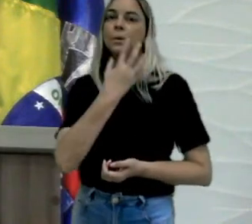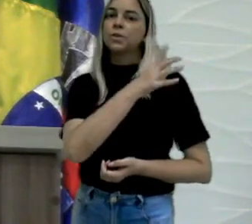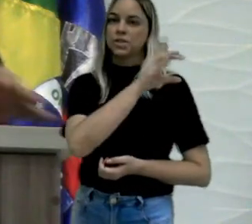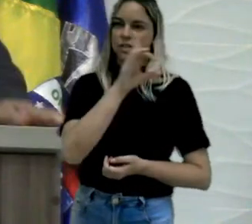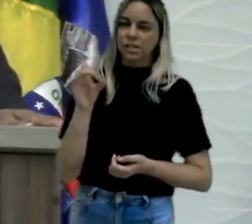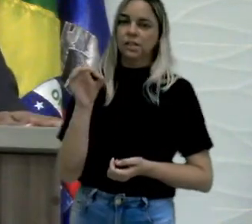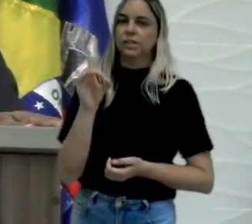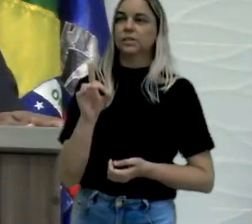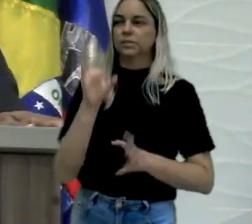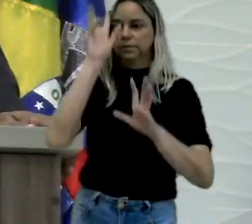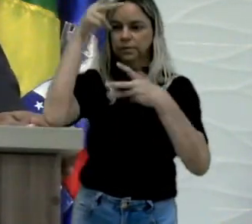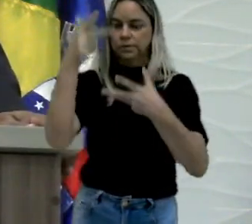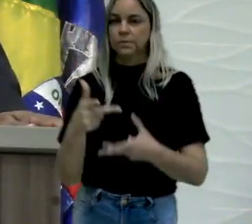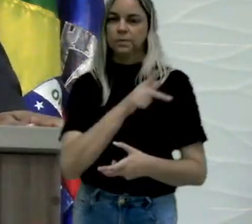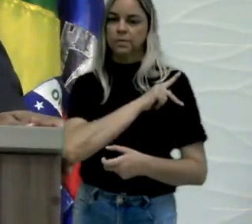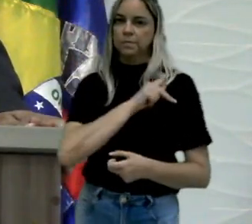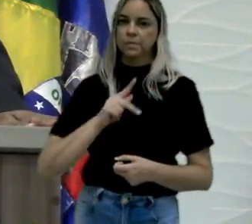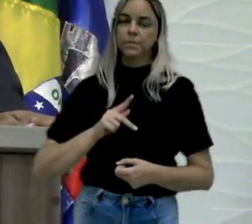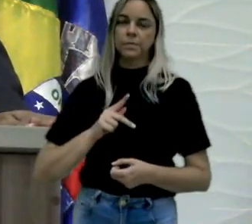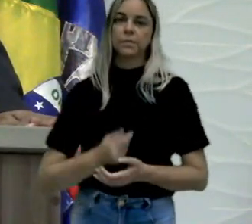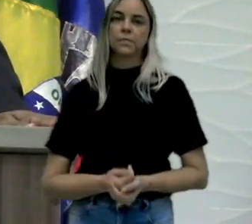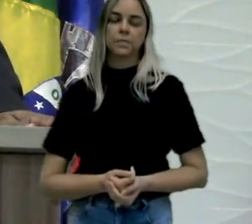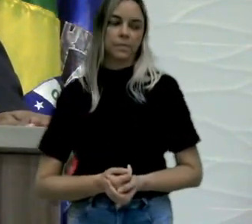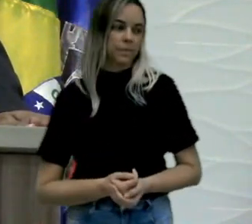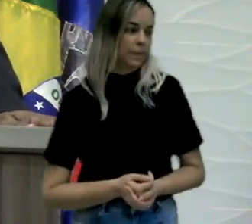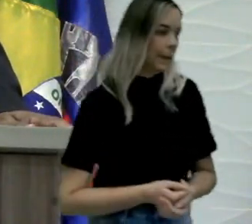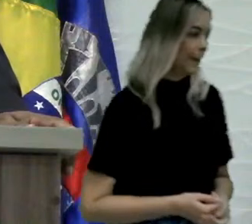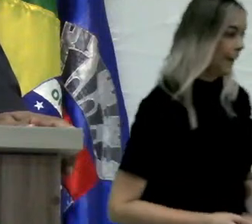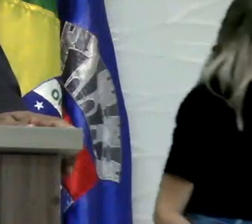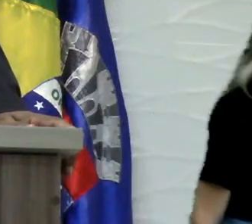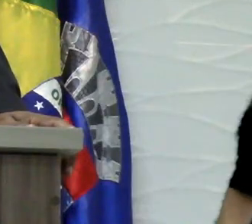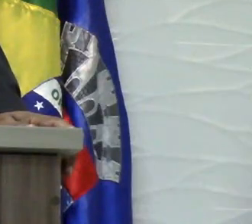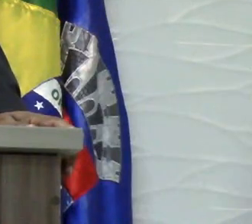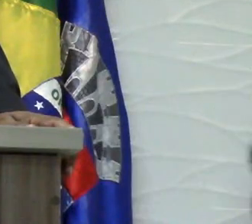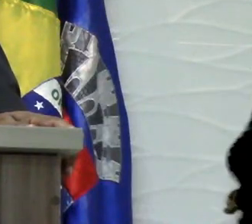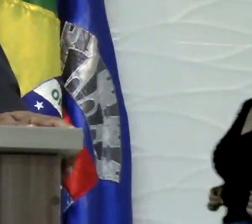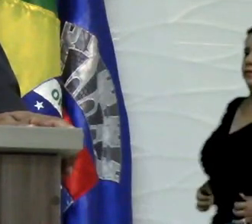Bom dia, senhor presidente, colegas vereadores, vereadoras,